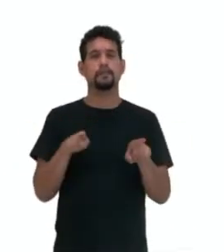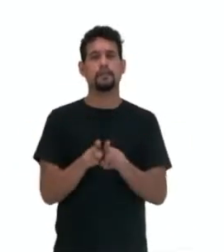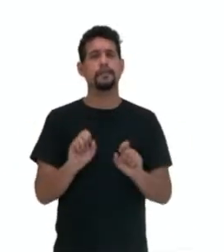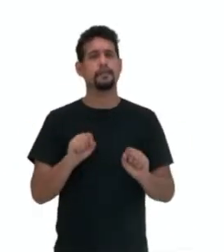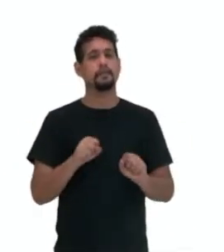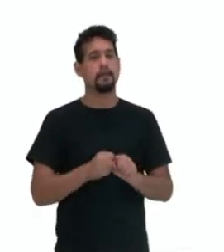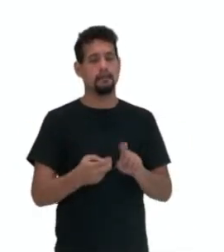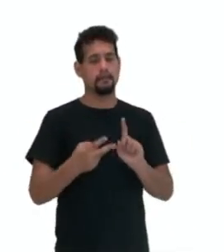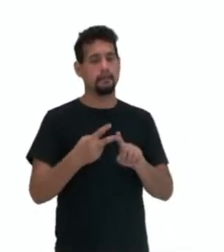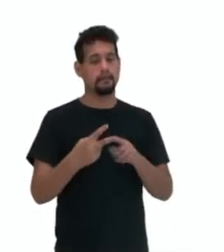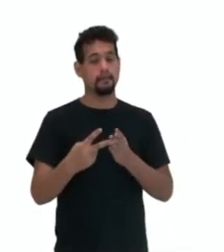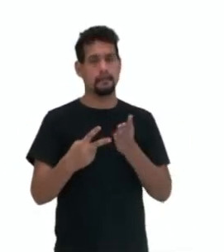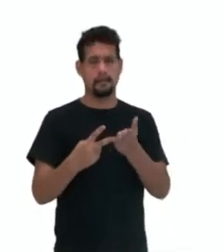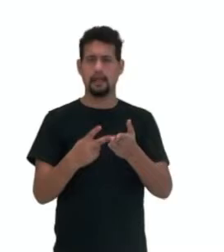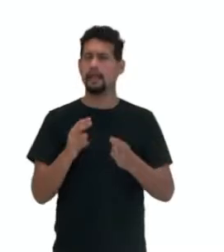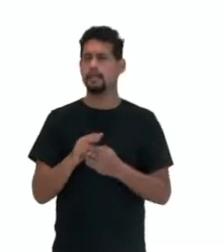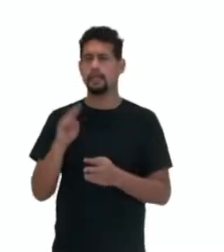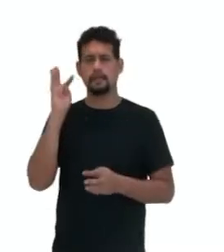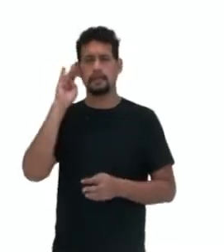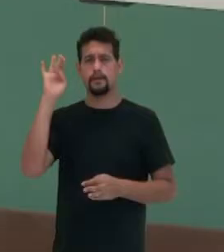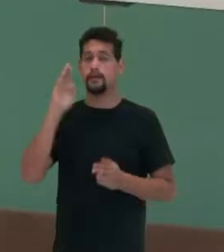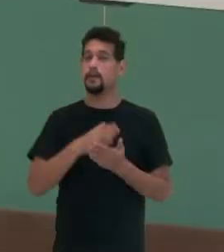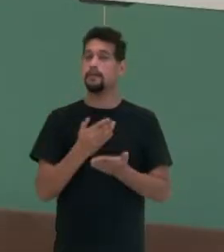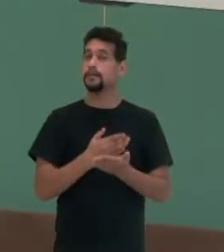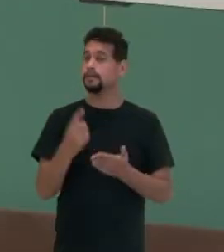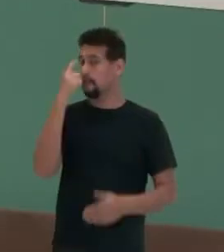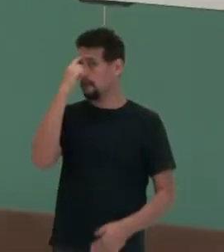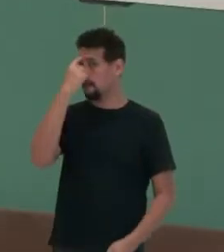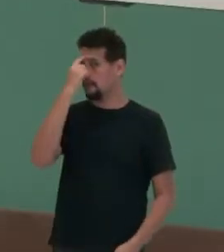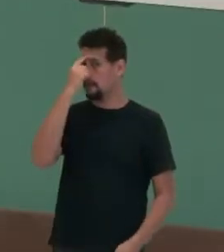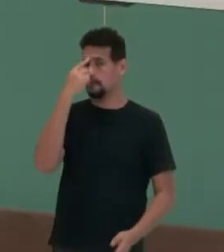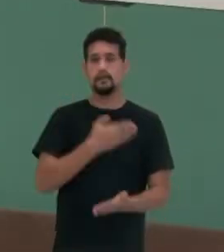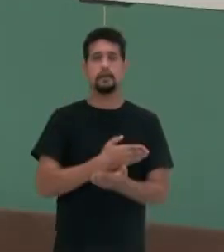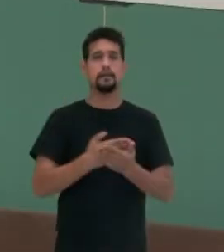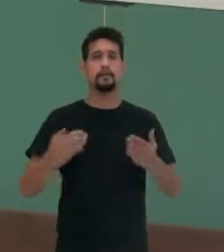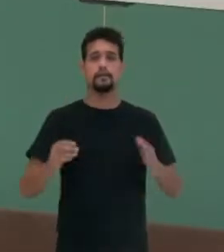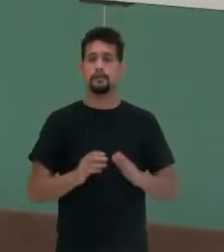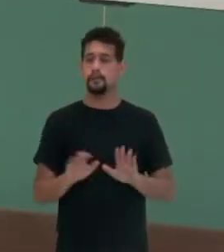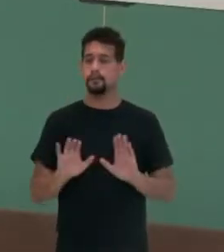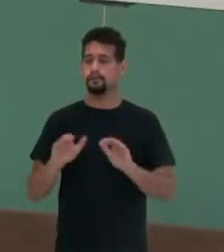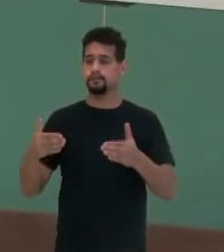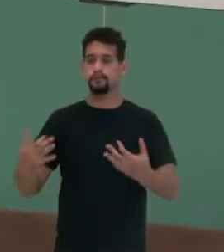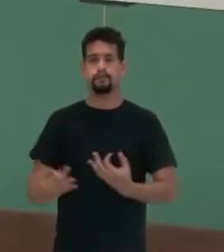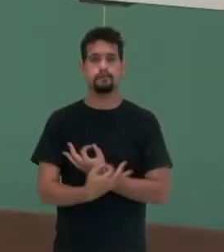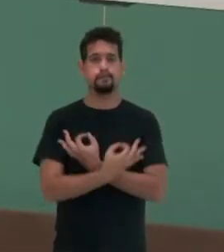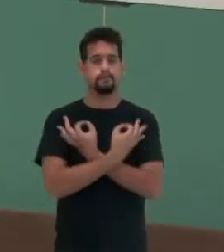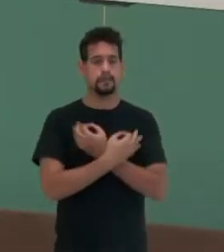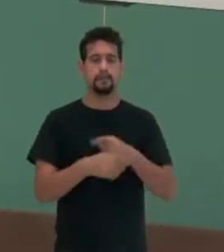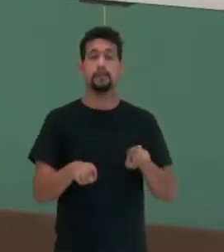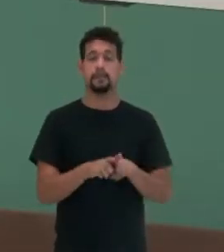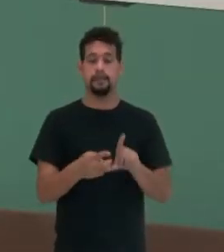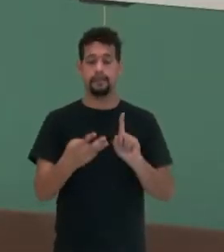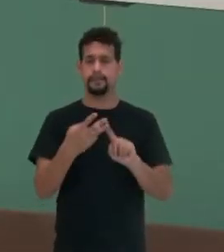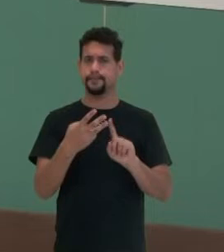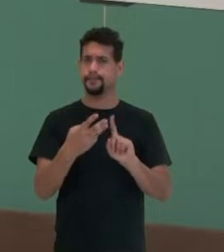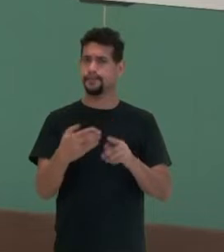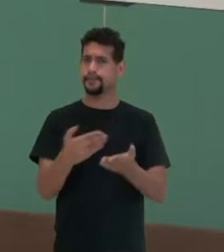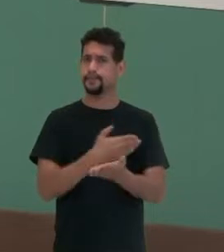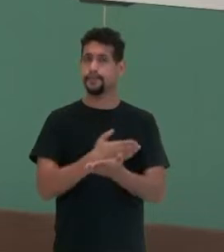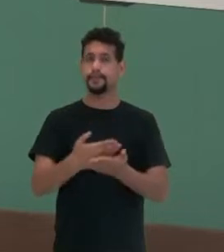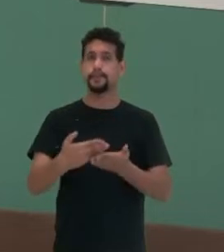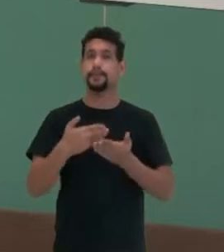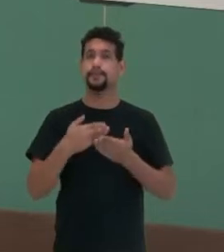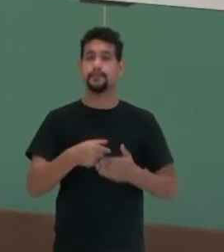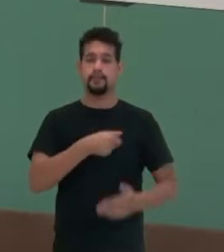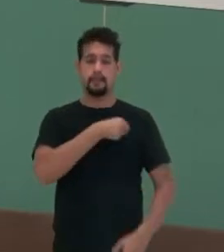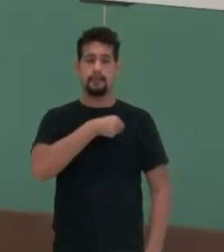segunda vertente, teoria do seu surgimento, é que na Índia que ela surgiu através dos monges. E a terceira é que ele surgiu na